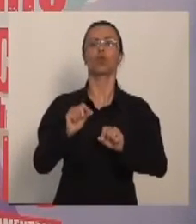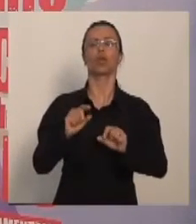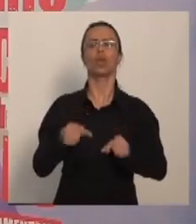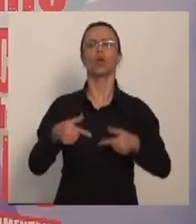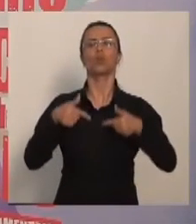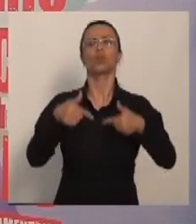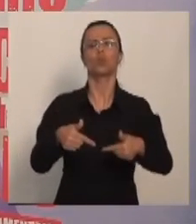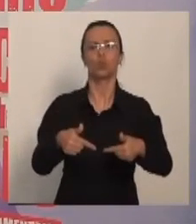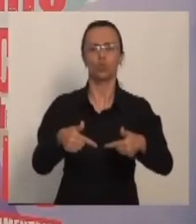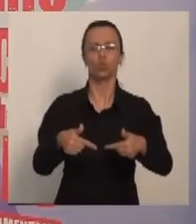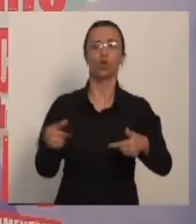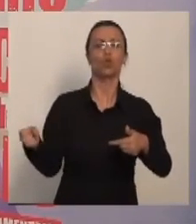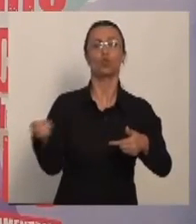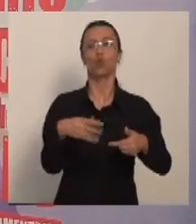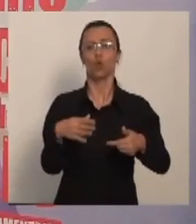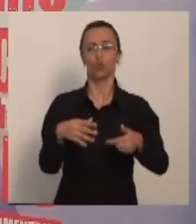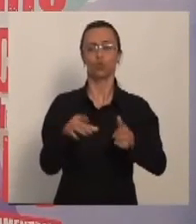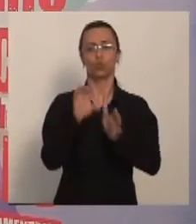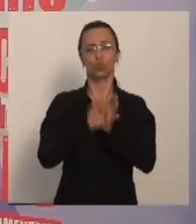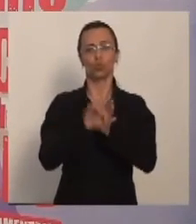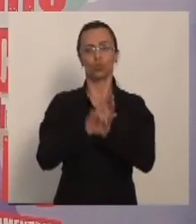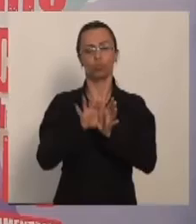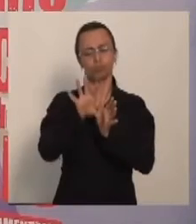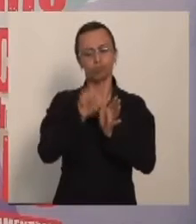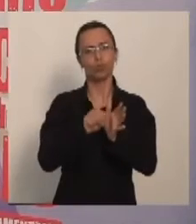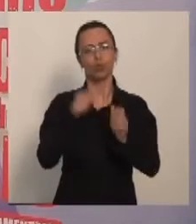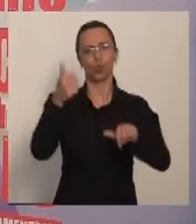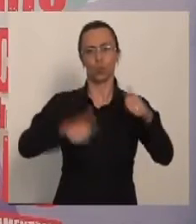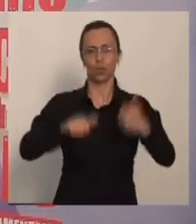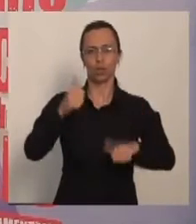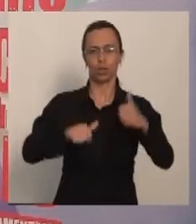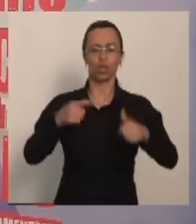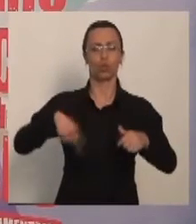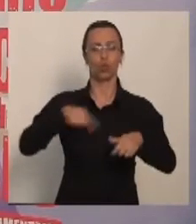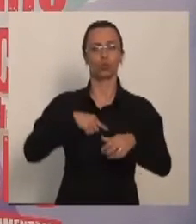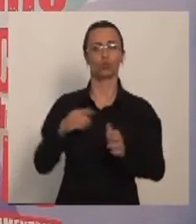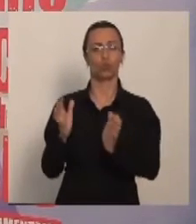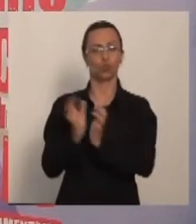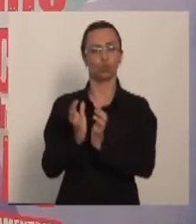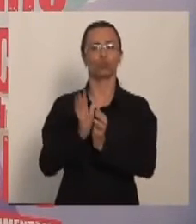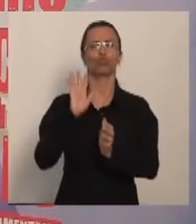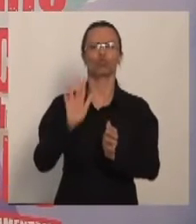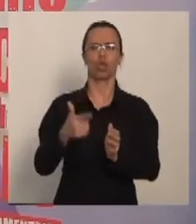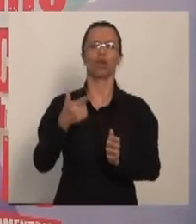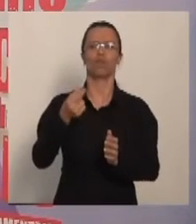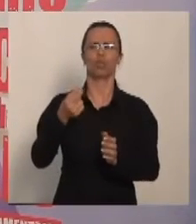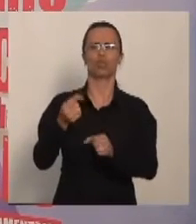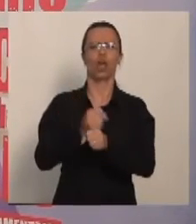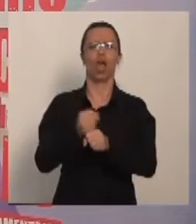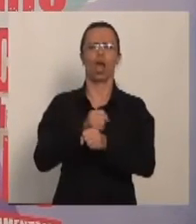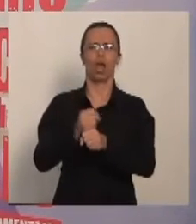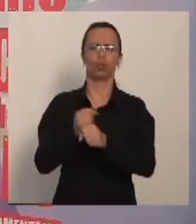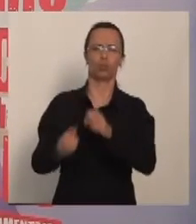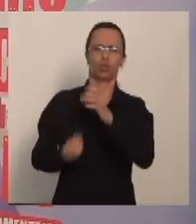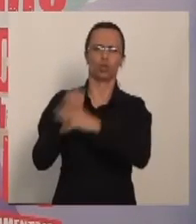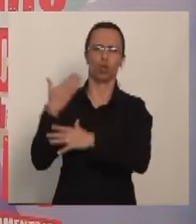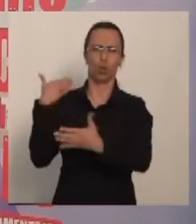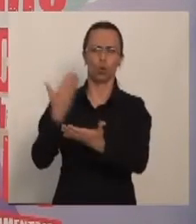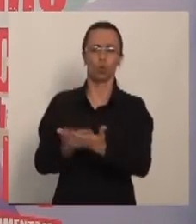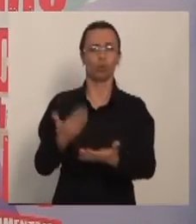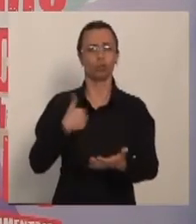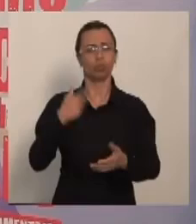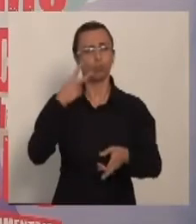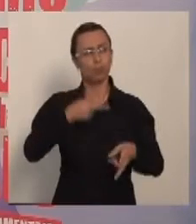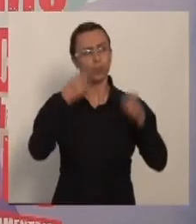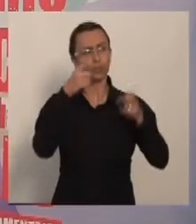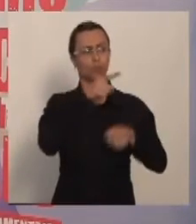vem disputando esse novo conceito, um novo conceito de qualidade. A nossa organização existe já há 20 anos e